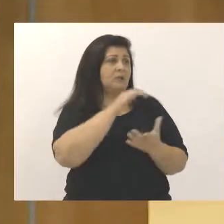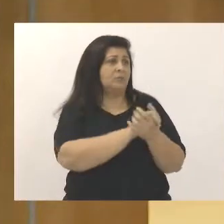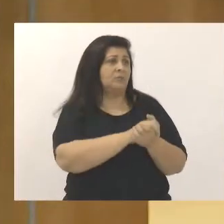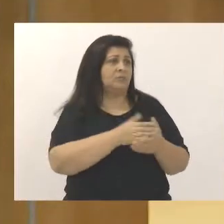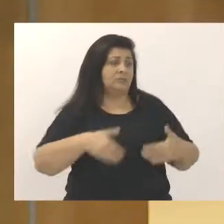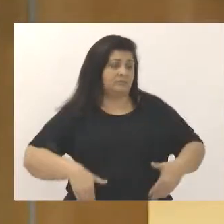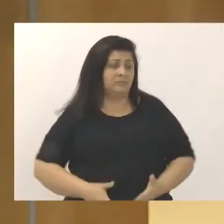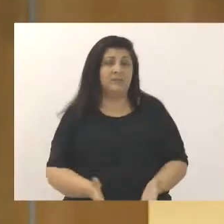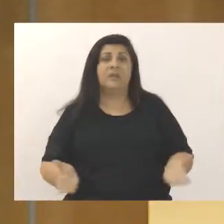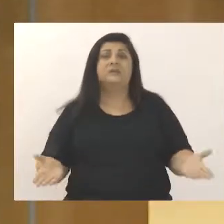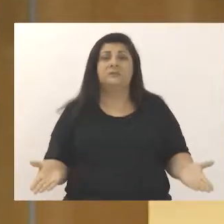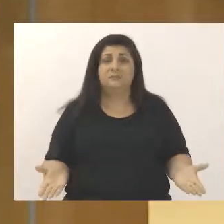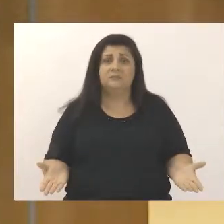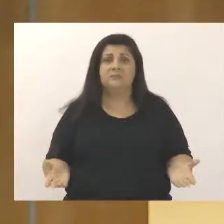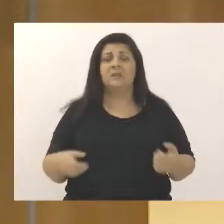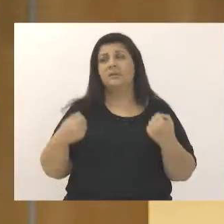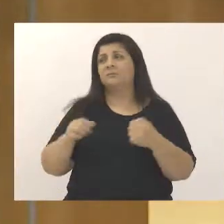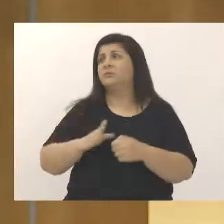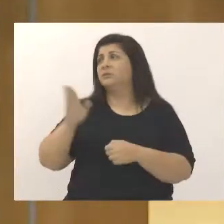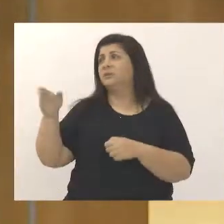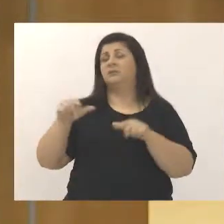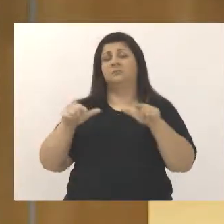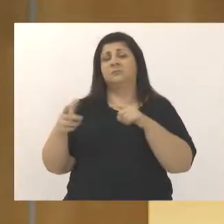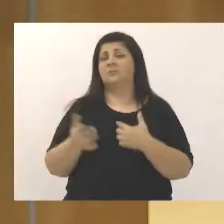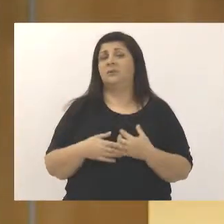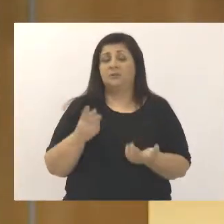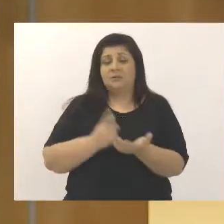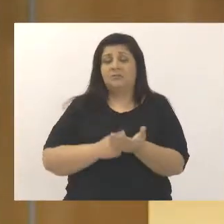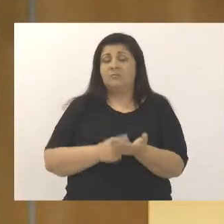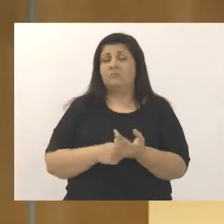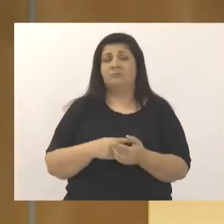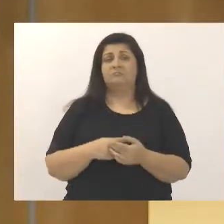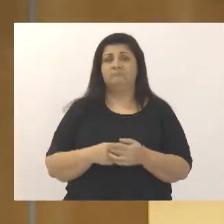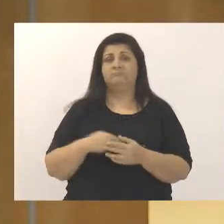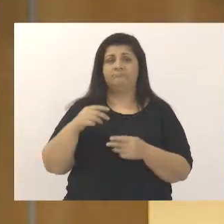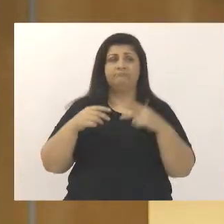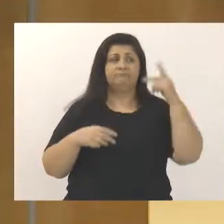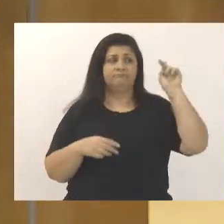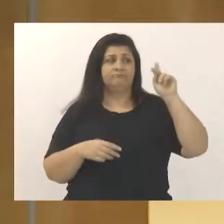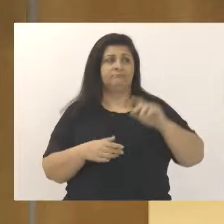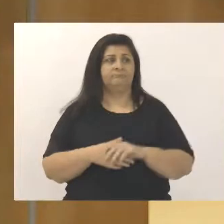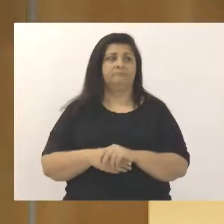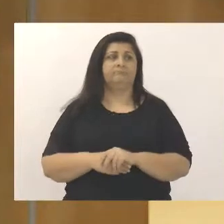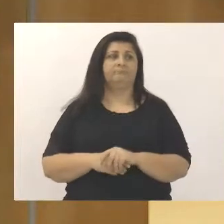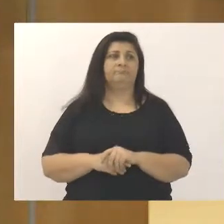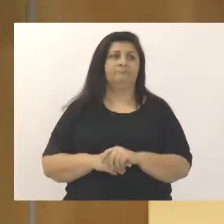sexta-feira santa? Eu tinha que estar lá, esse é o meu compromisso com a fábrica, eu não podia sair.